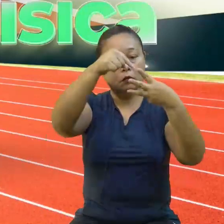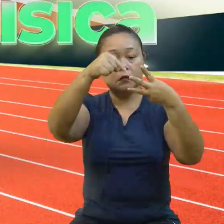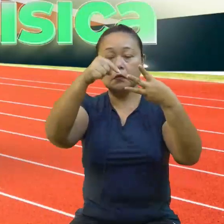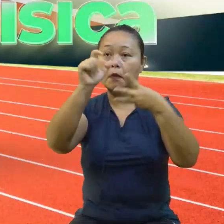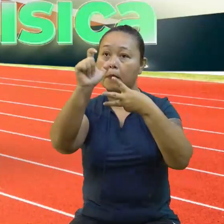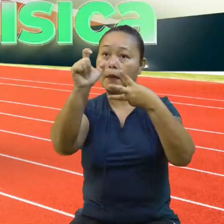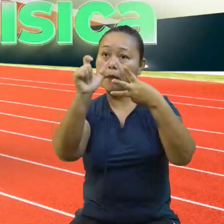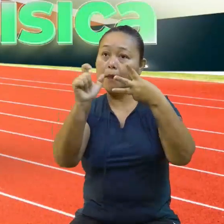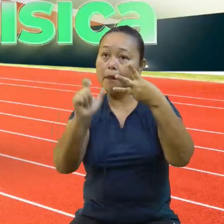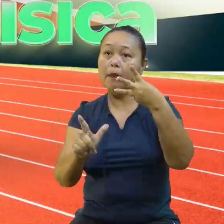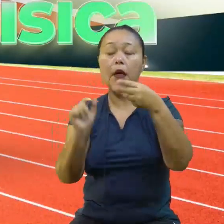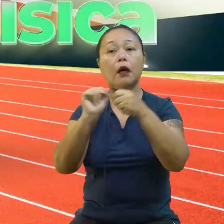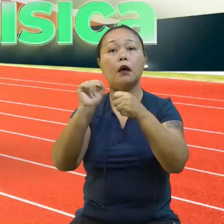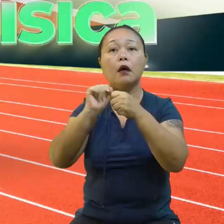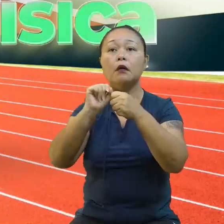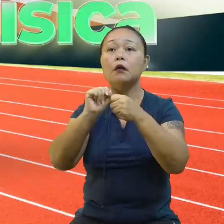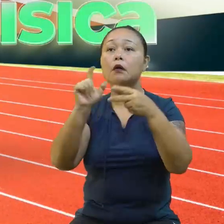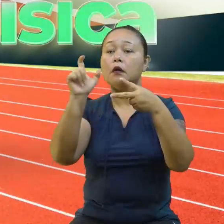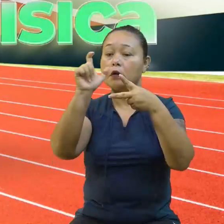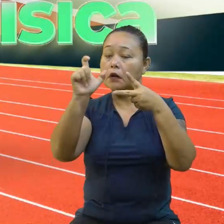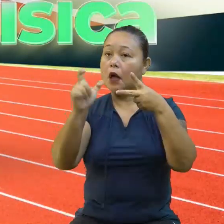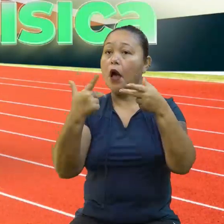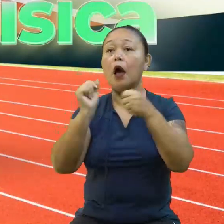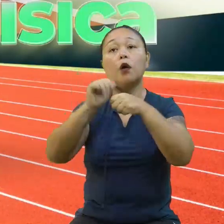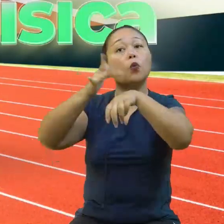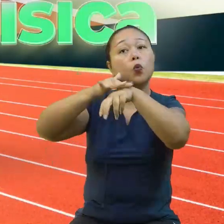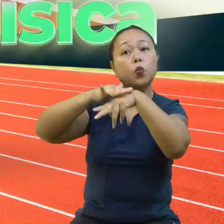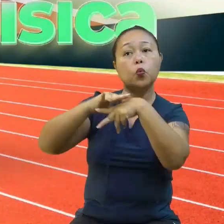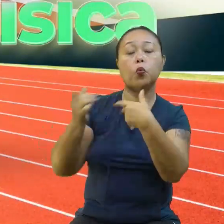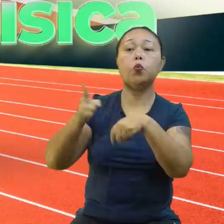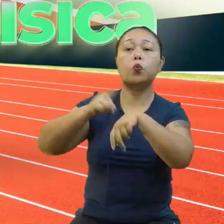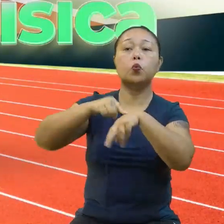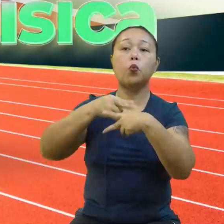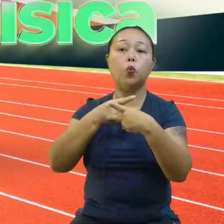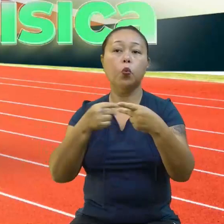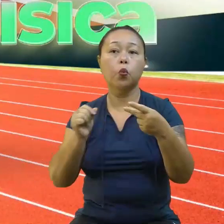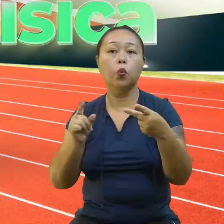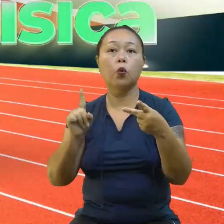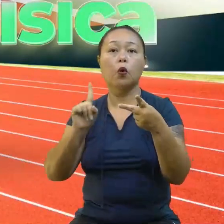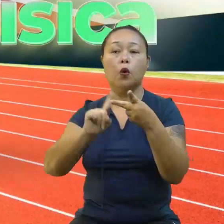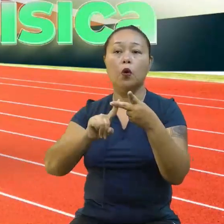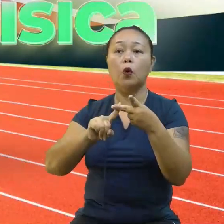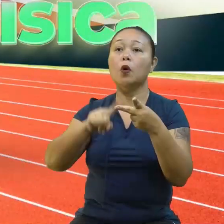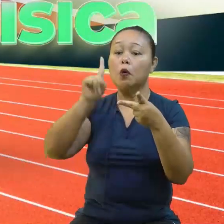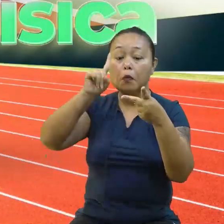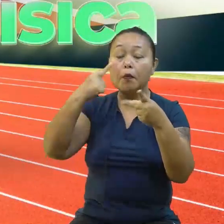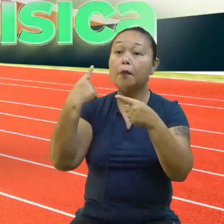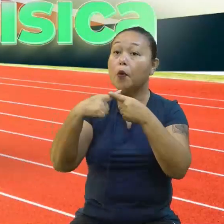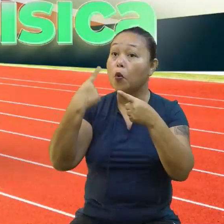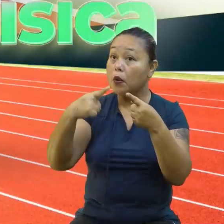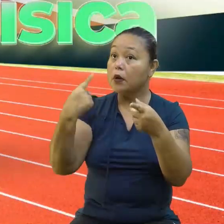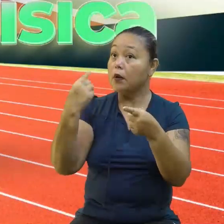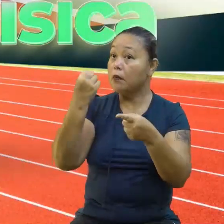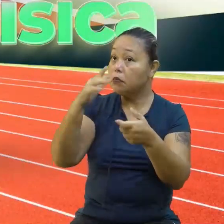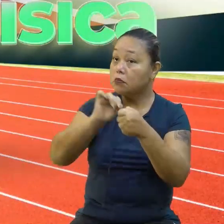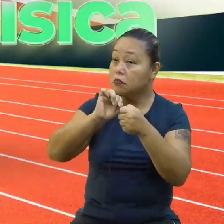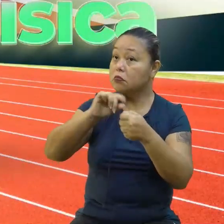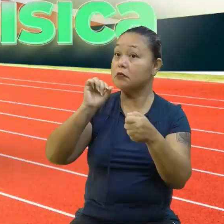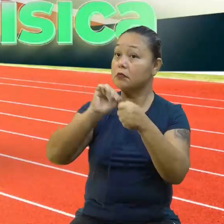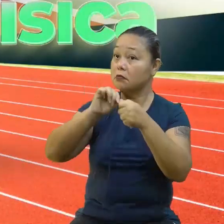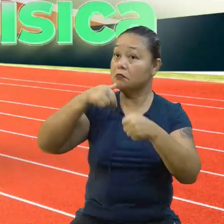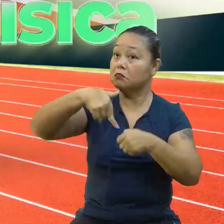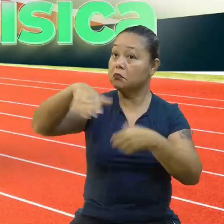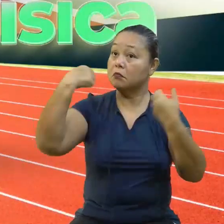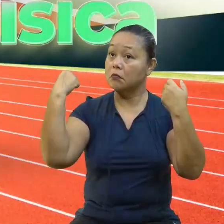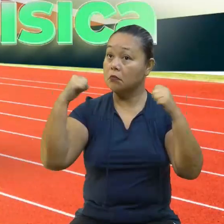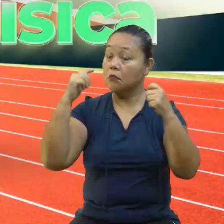palavras-chave ali, abordar as doenças crônico-degenerativas, os benefícios da atividade física e o fator